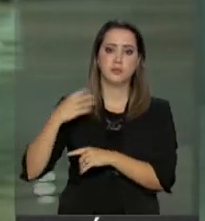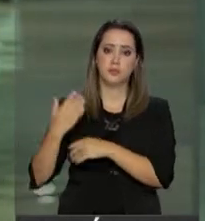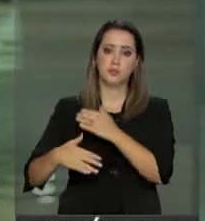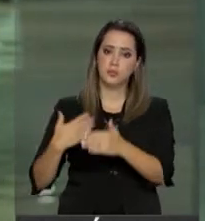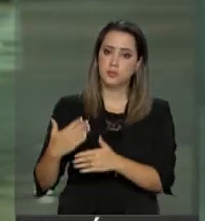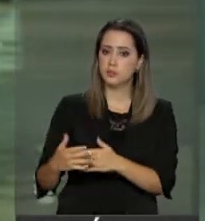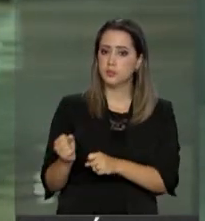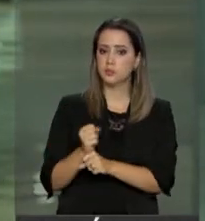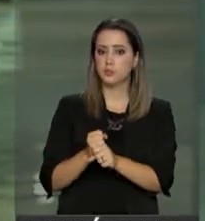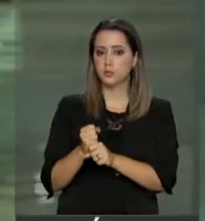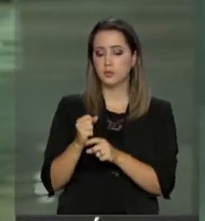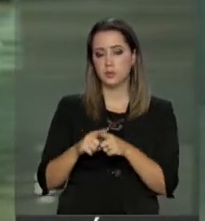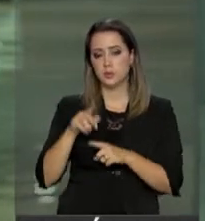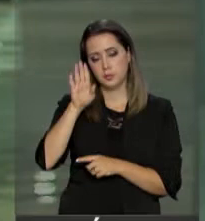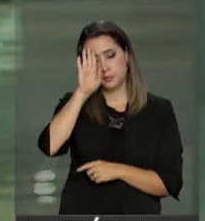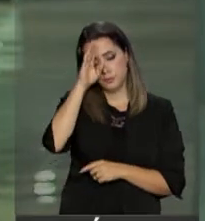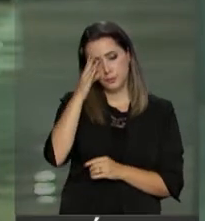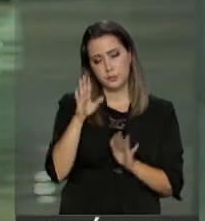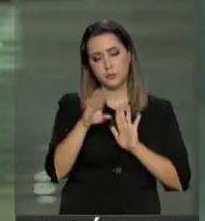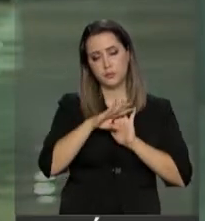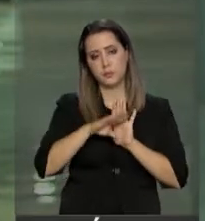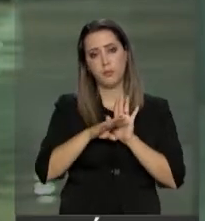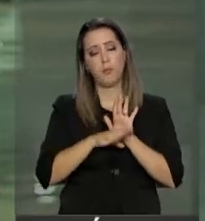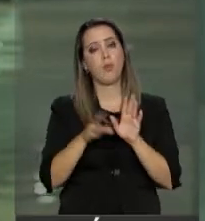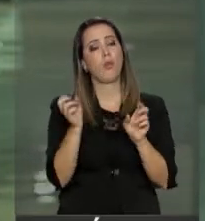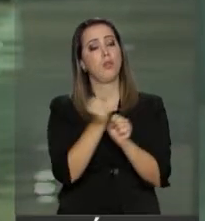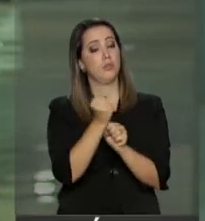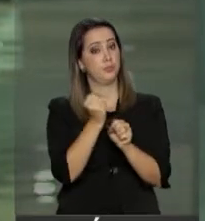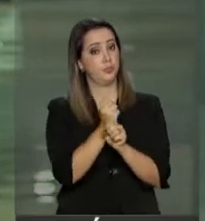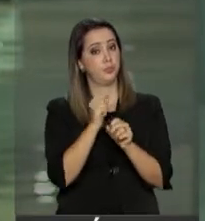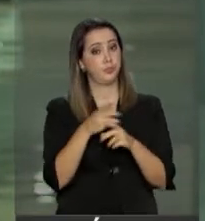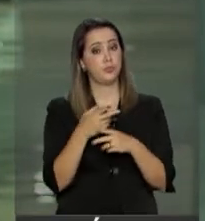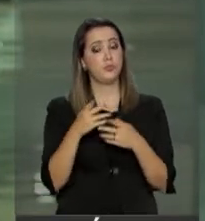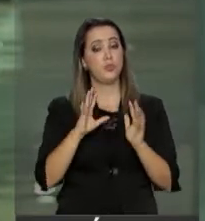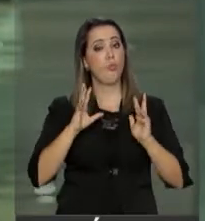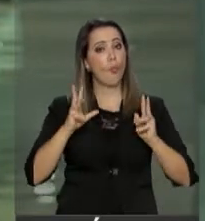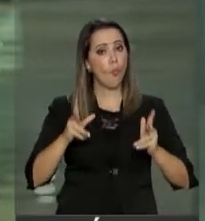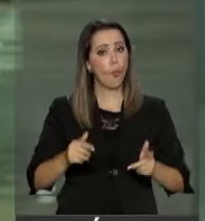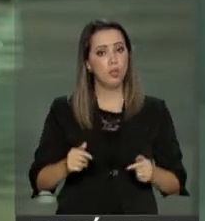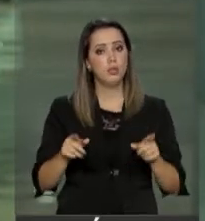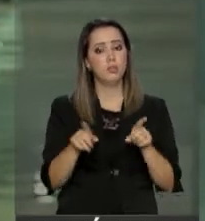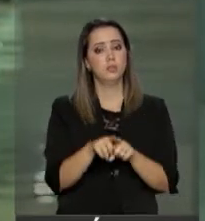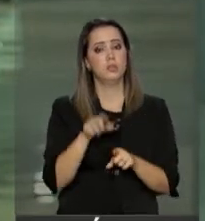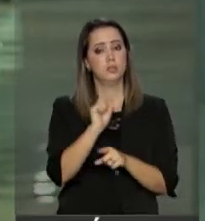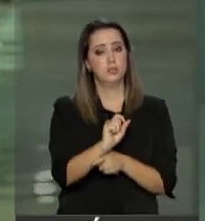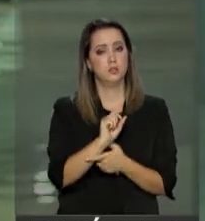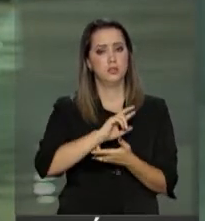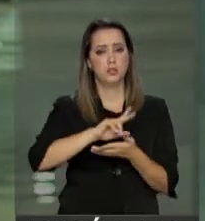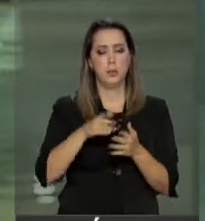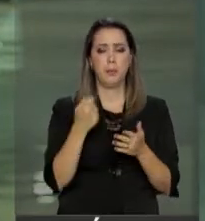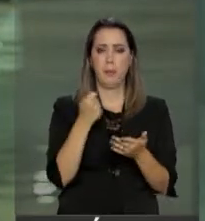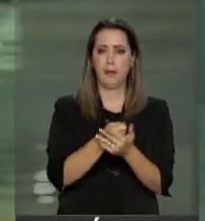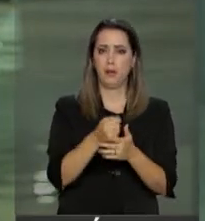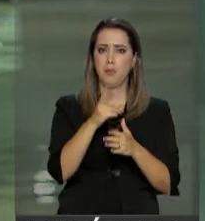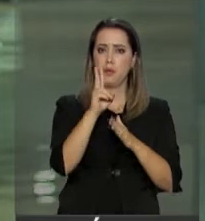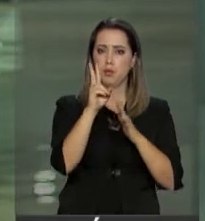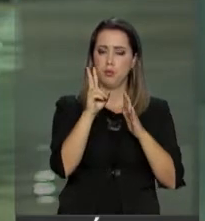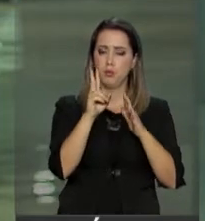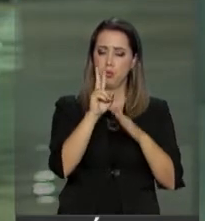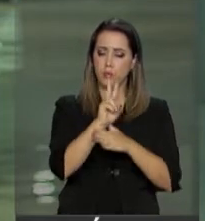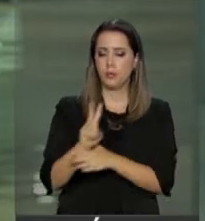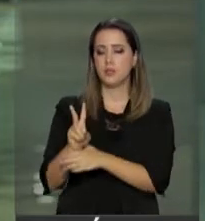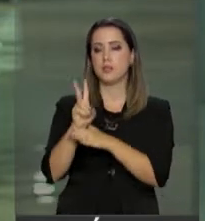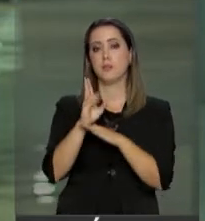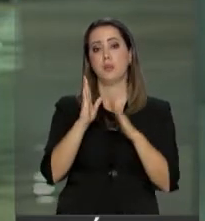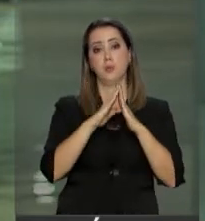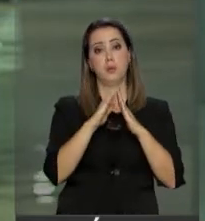ano principalmente em projetos na área de infraestrutura e saneamento básico além do financiamento da casa própria e hoje à tarde o presidente